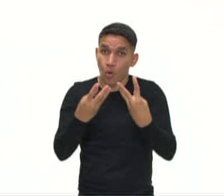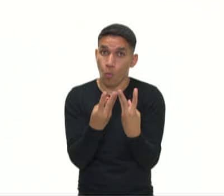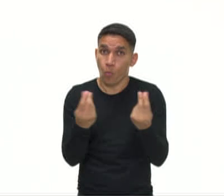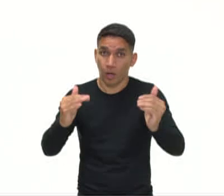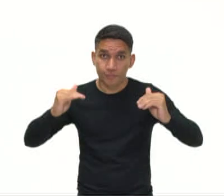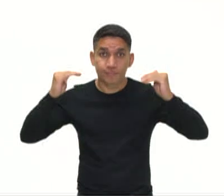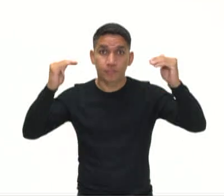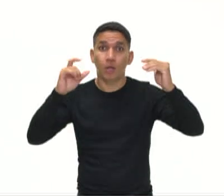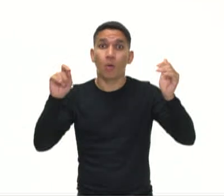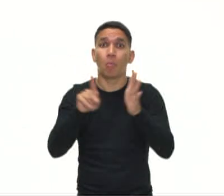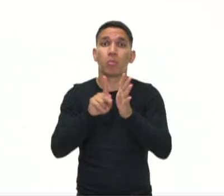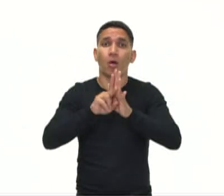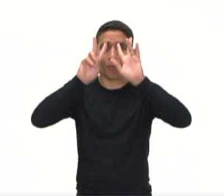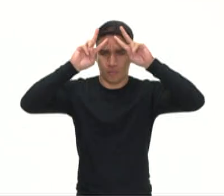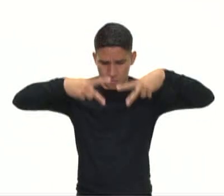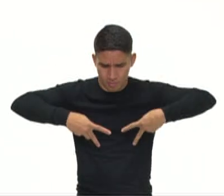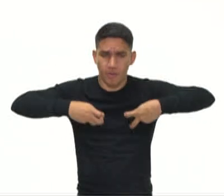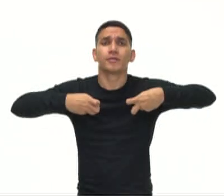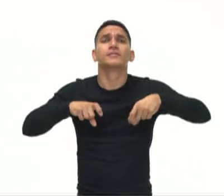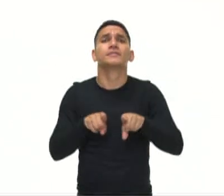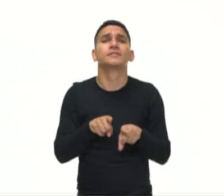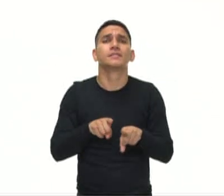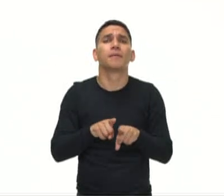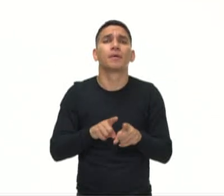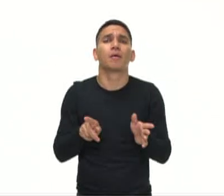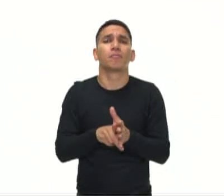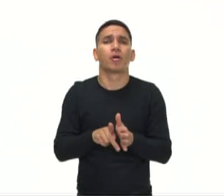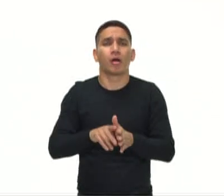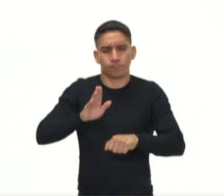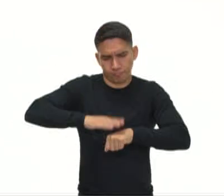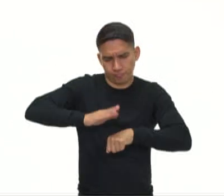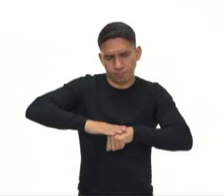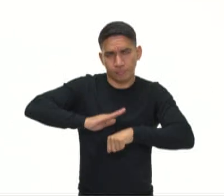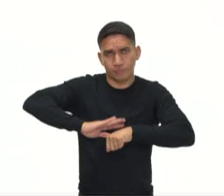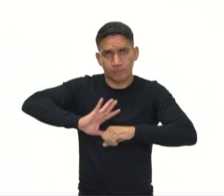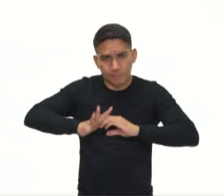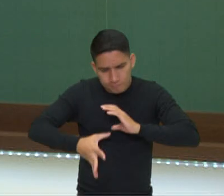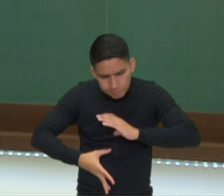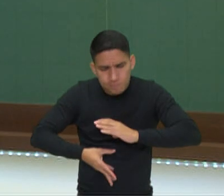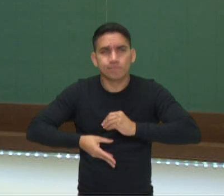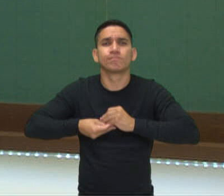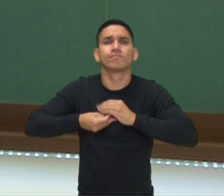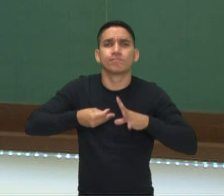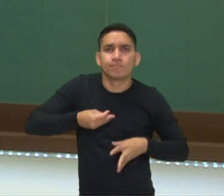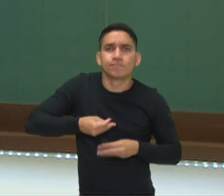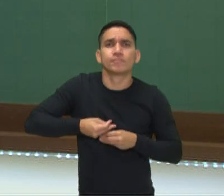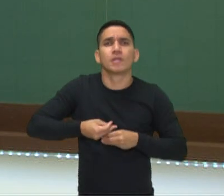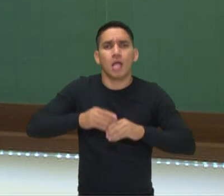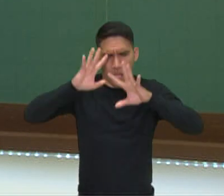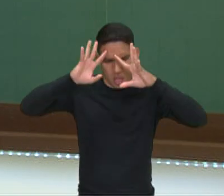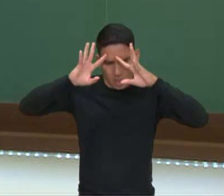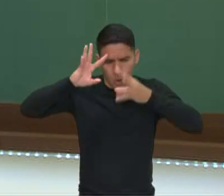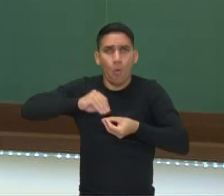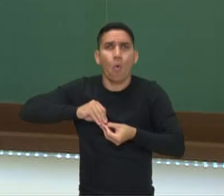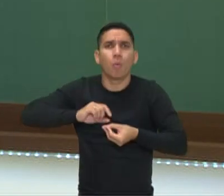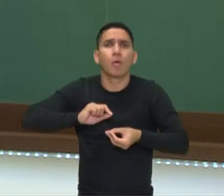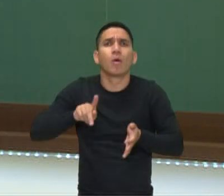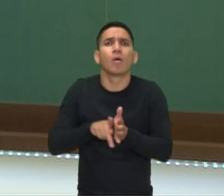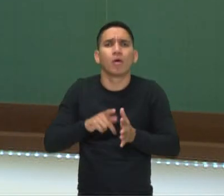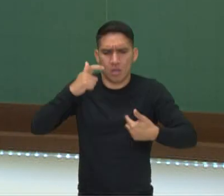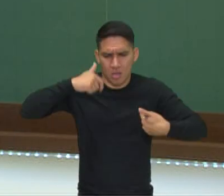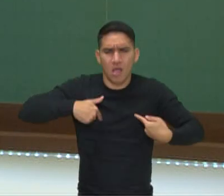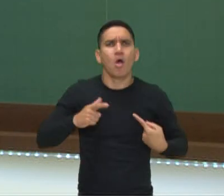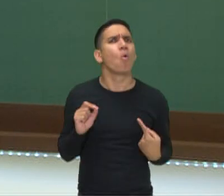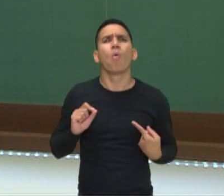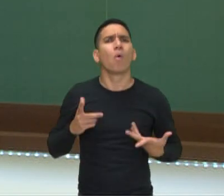o autoconhecimento e a autoconstrução. Essa ideia de compreendermos quem nós somos e também de termos